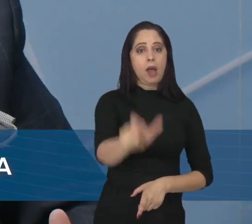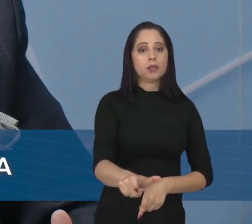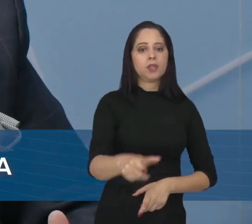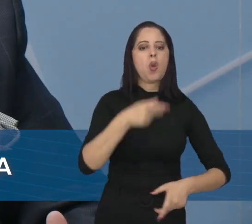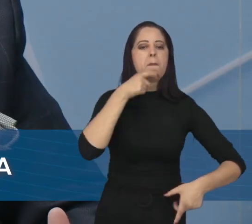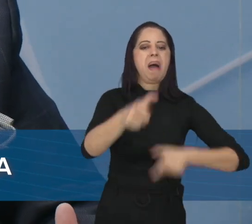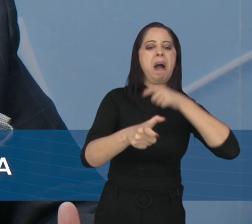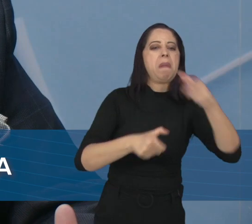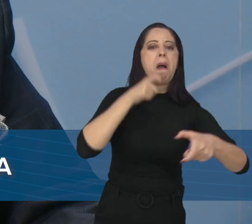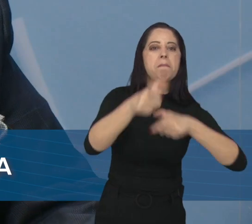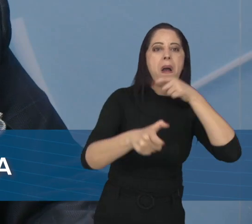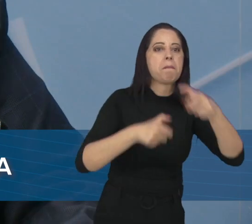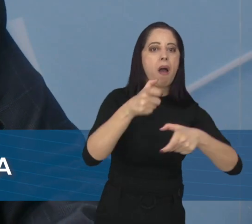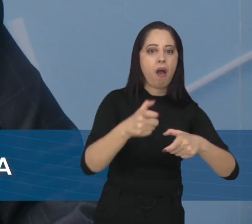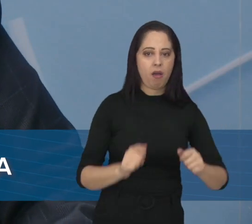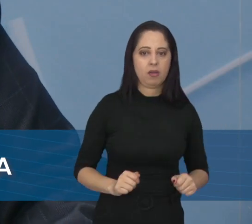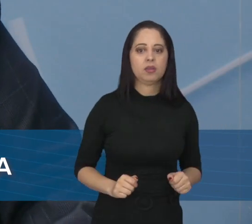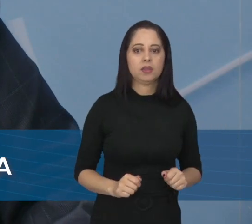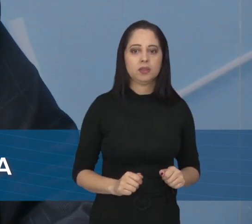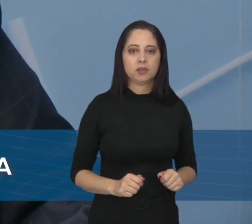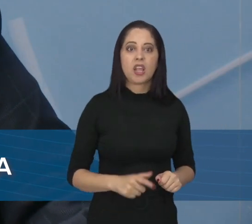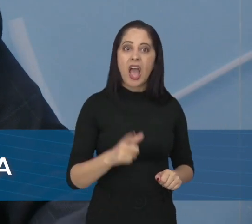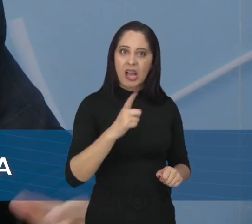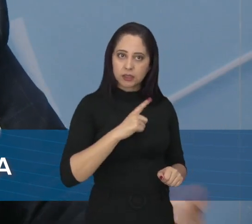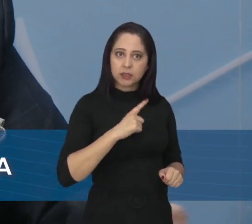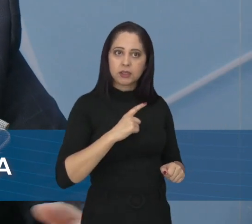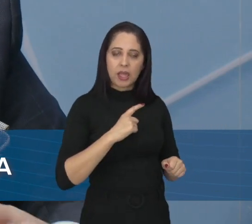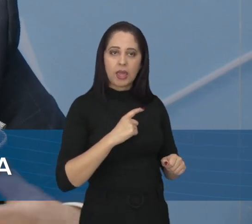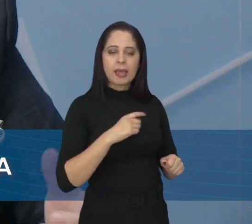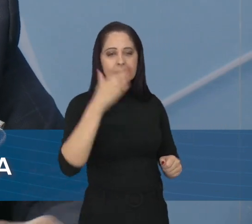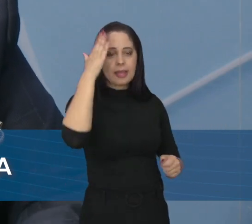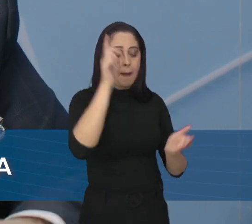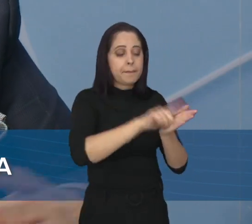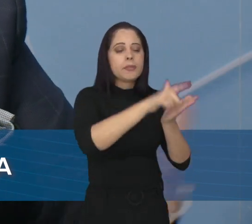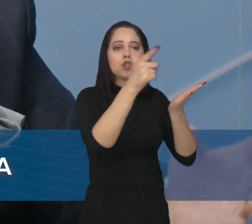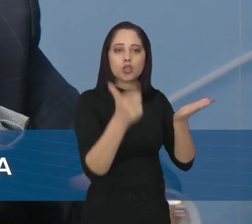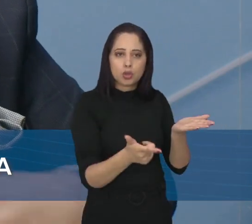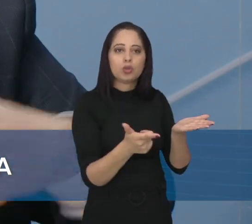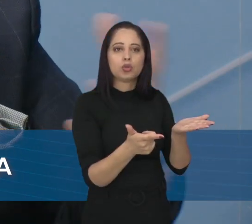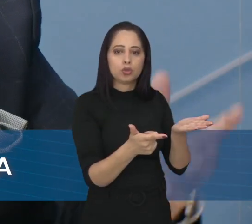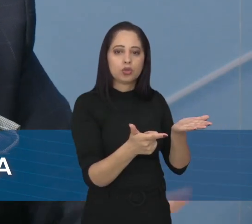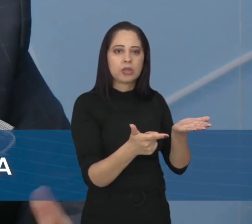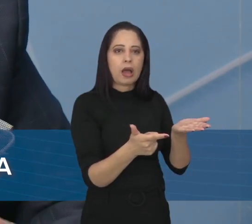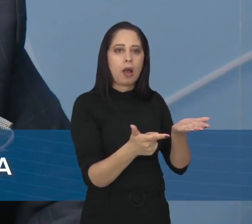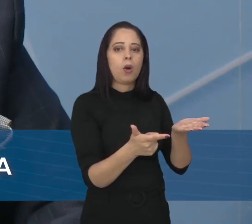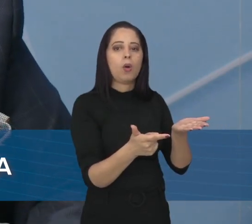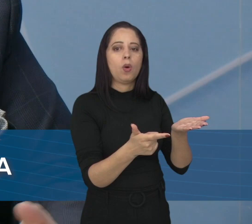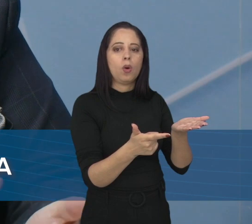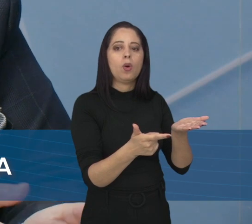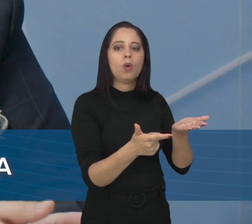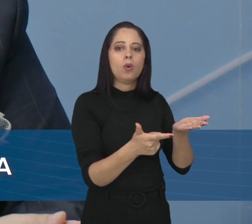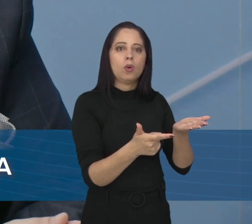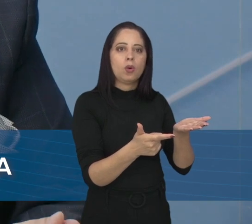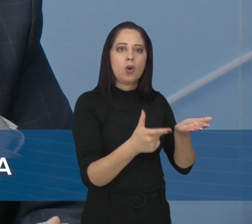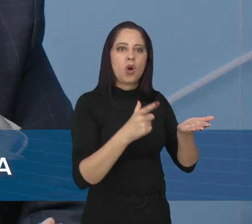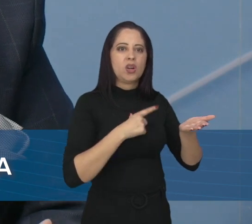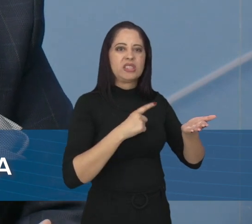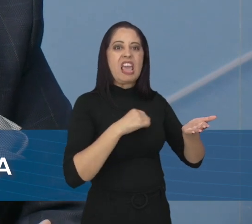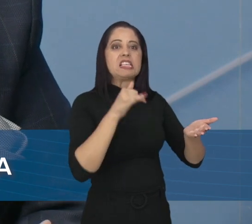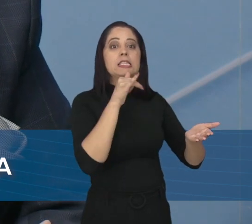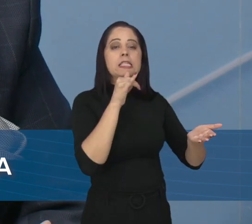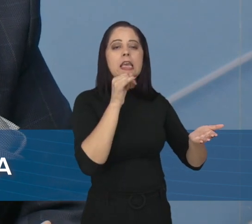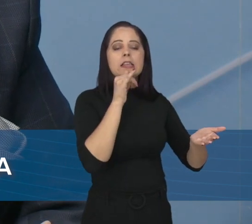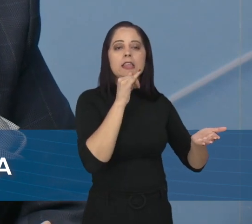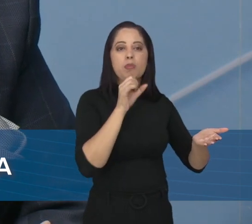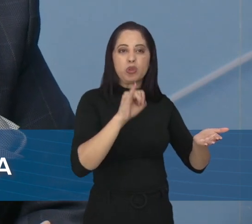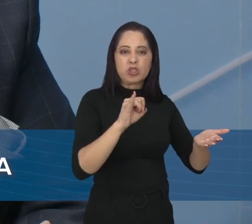páginas de jornais para um religioso, um padre, um bispo, um pastor, que comete um ato